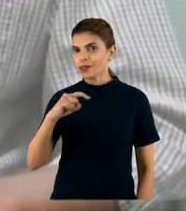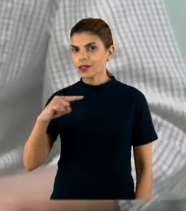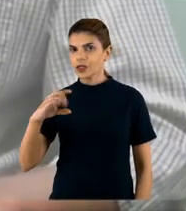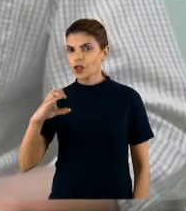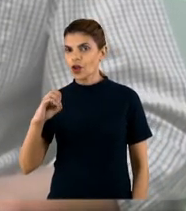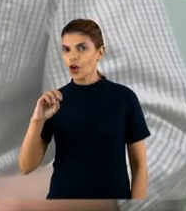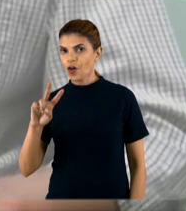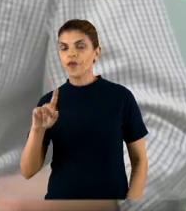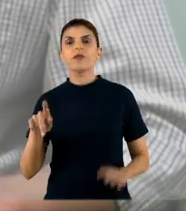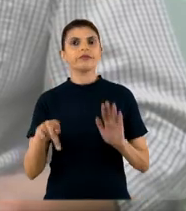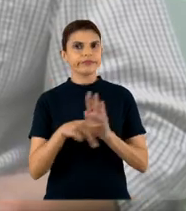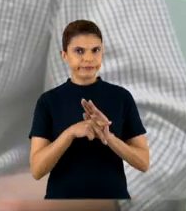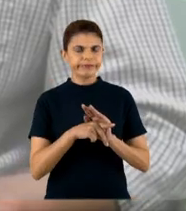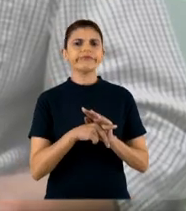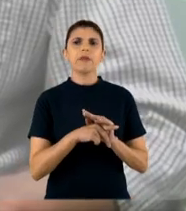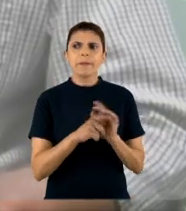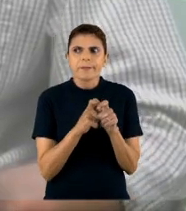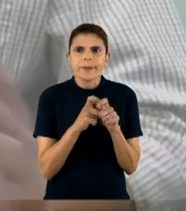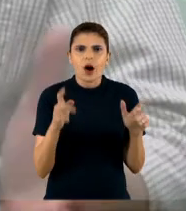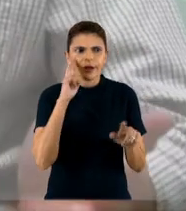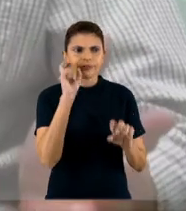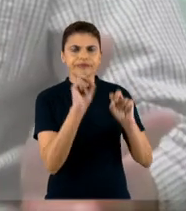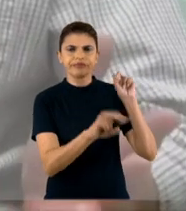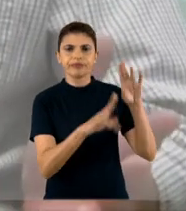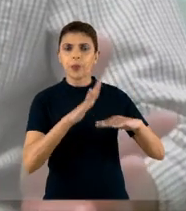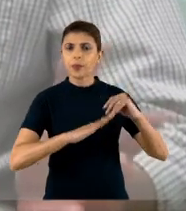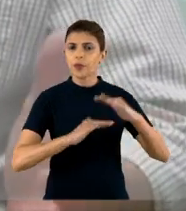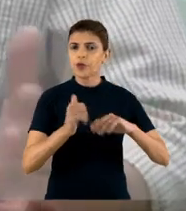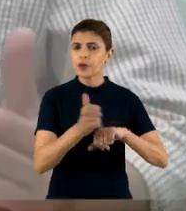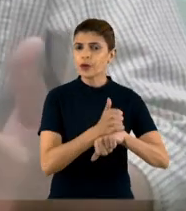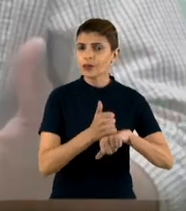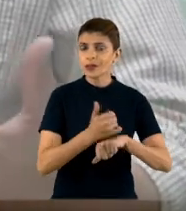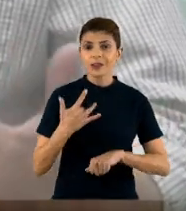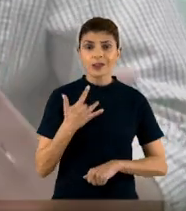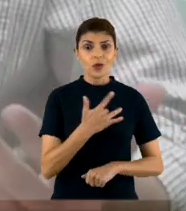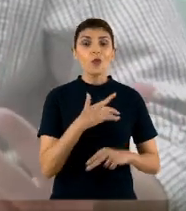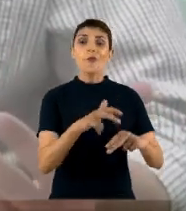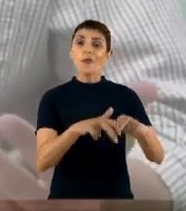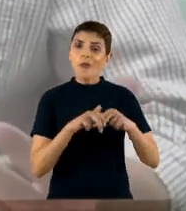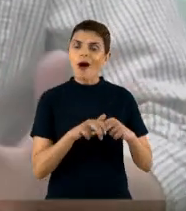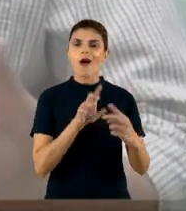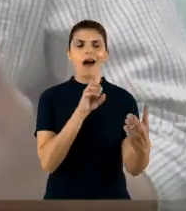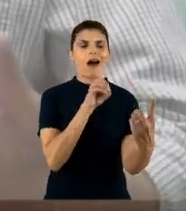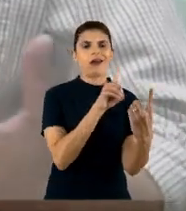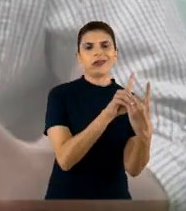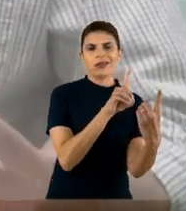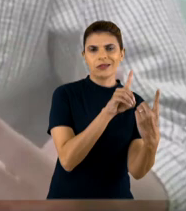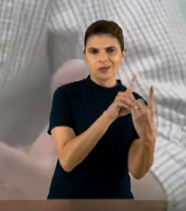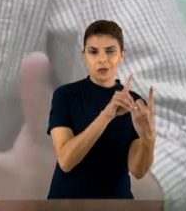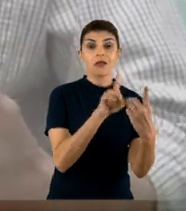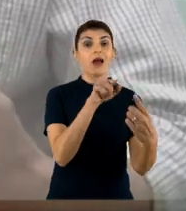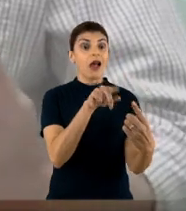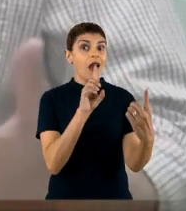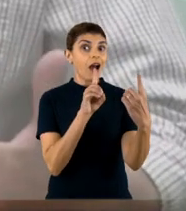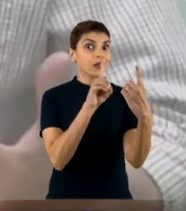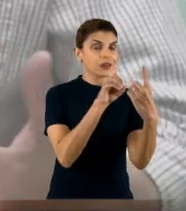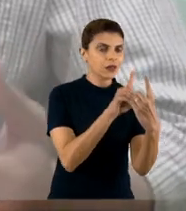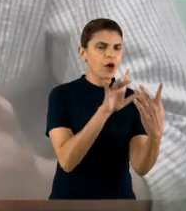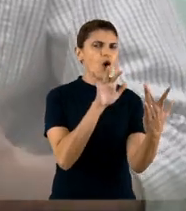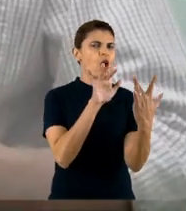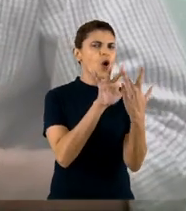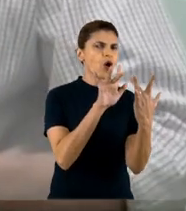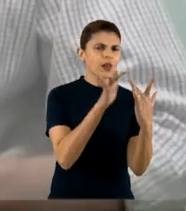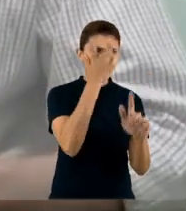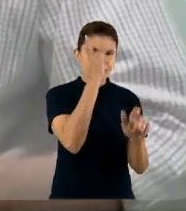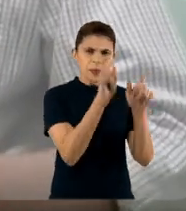de disseminação entre os profissionais de saúde. Isso tem algumas características do atendimento dos profissionais de saúde que acabam favorecendo isso,